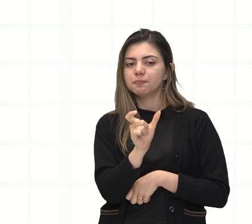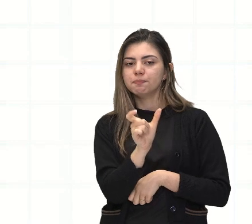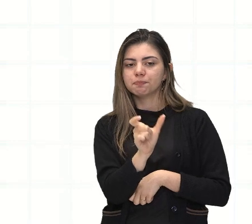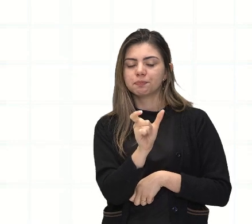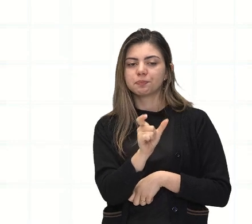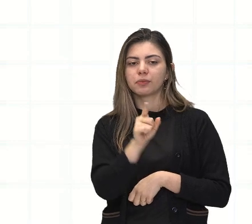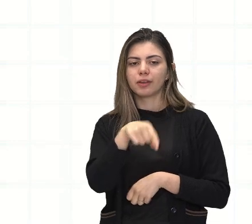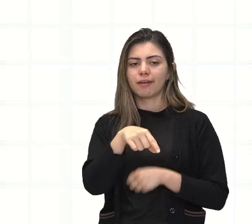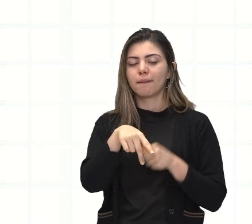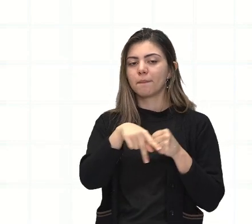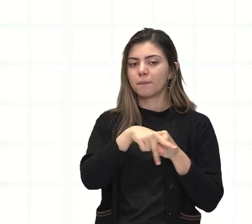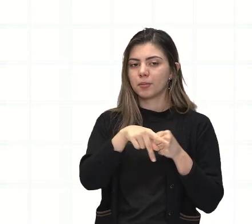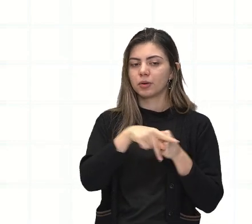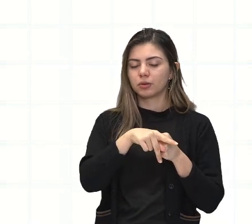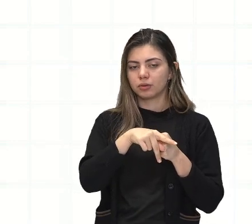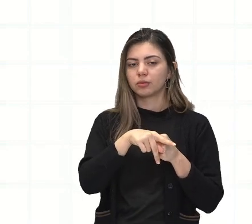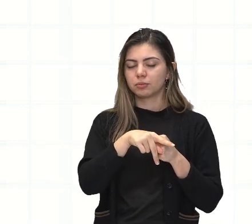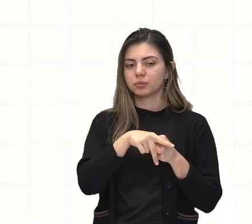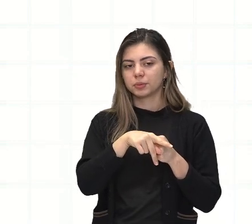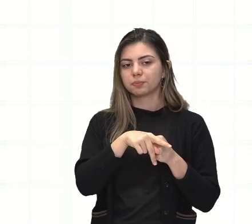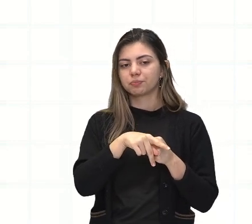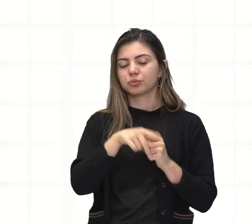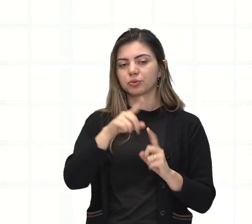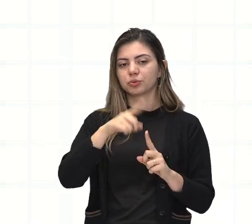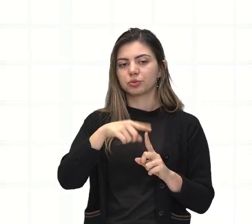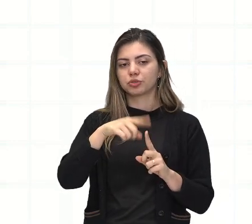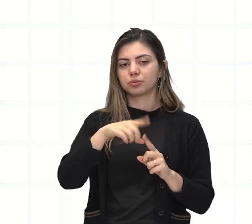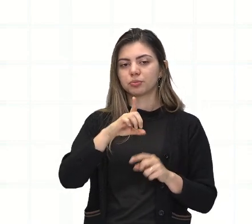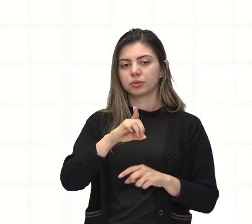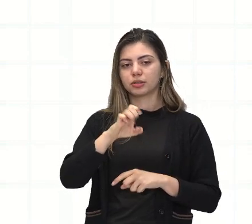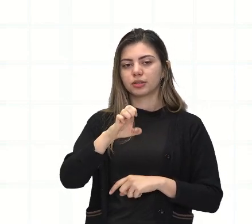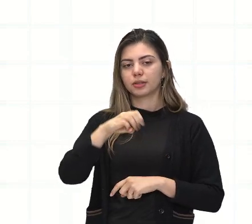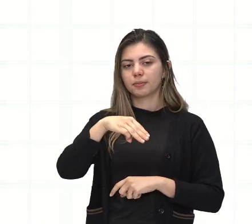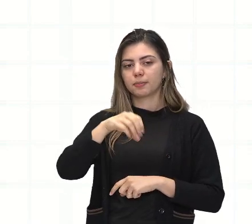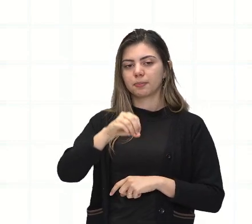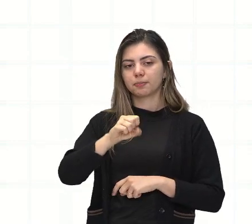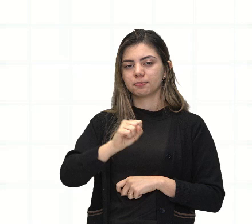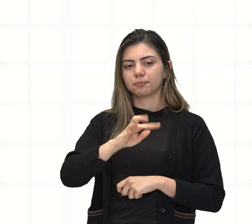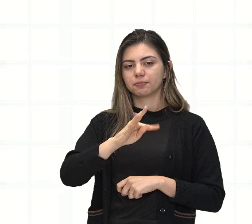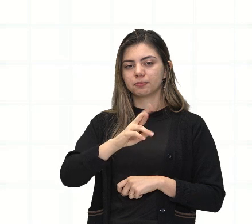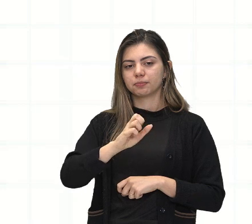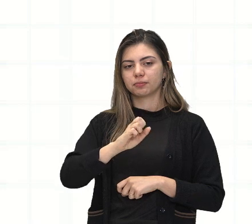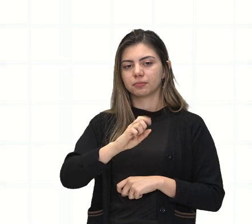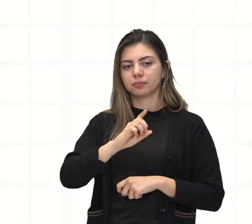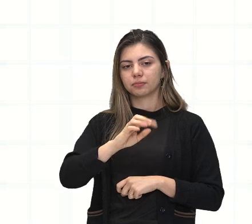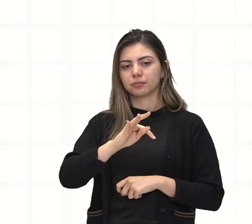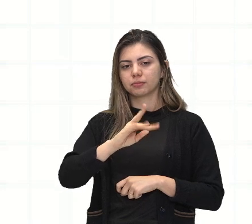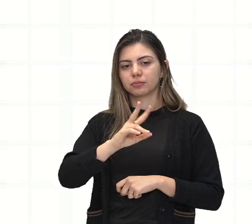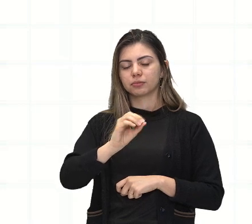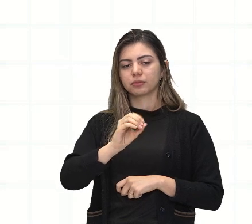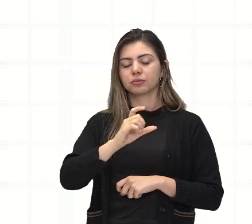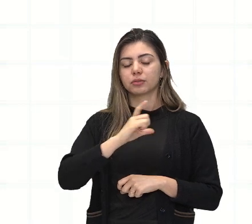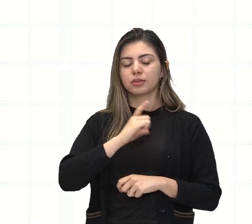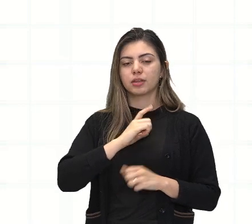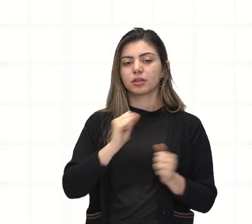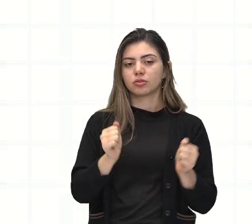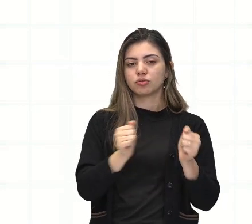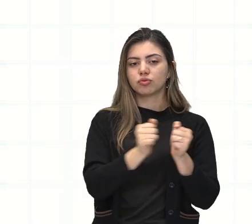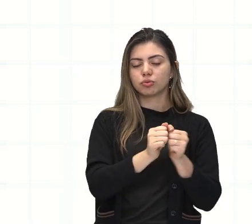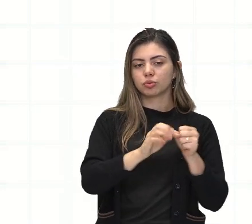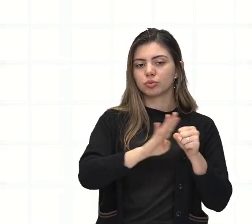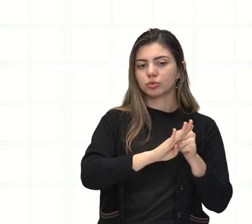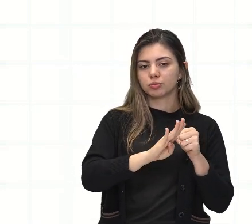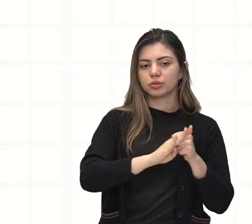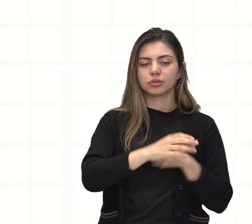é um pronome demonstrativo. Está acompanhando o quê? 8º anos. Quem são os 8º anos? Vocês. Vocês são